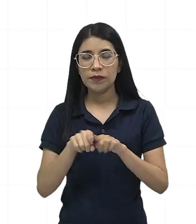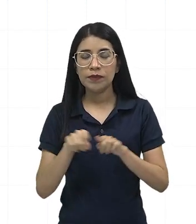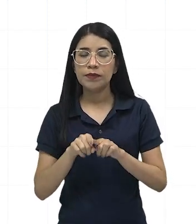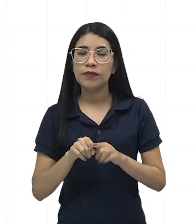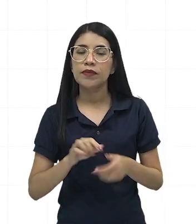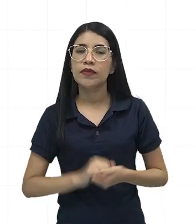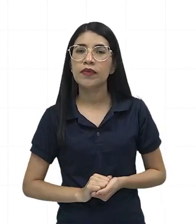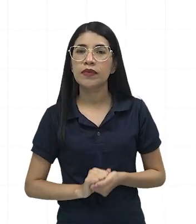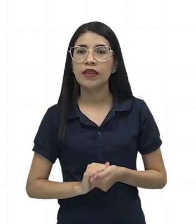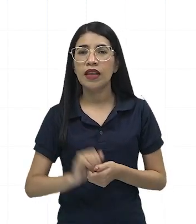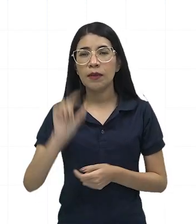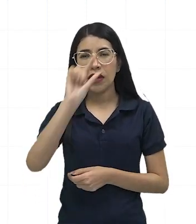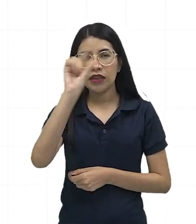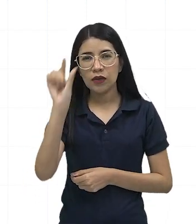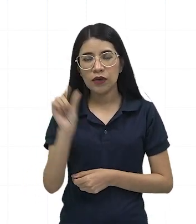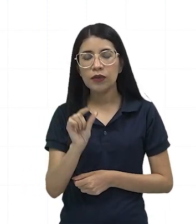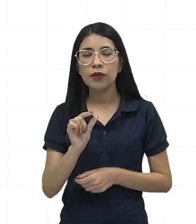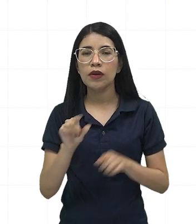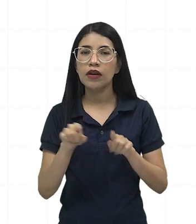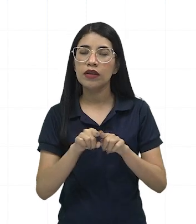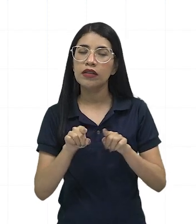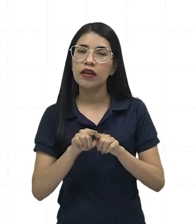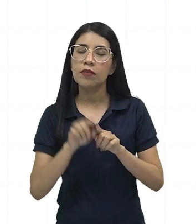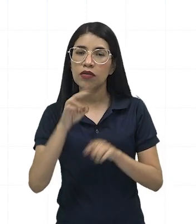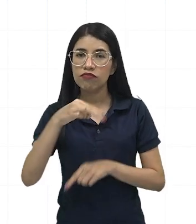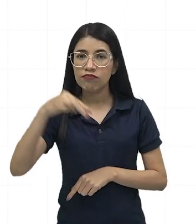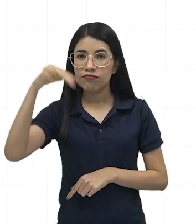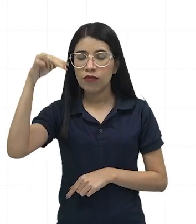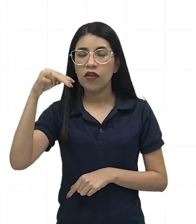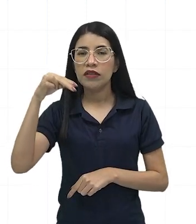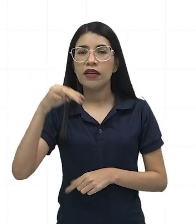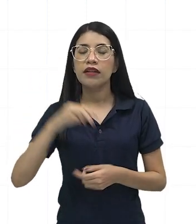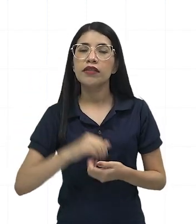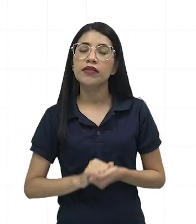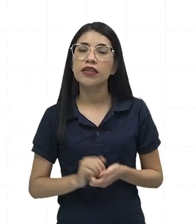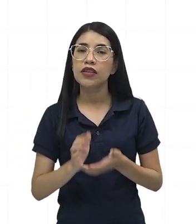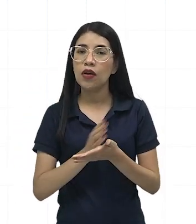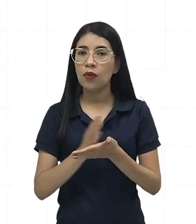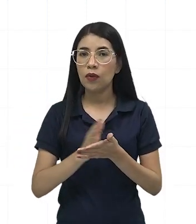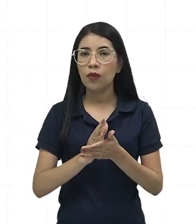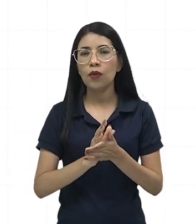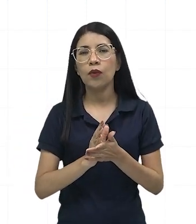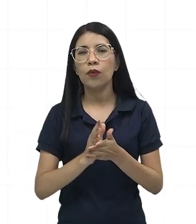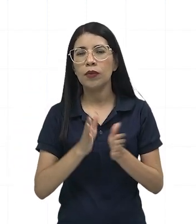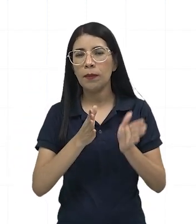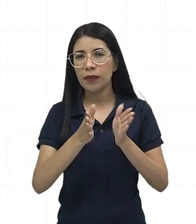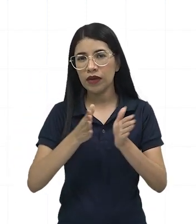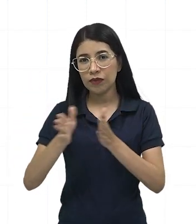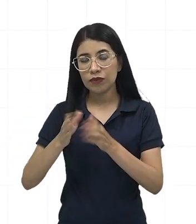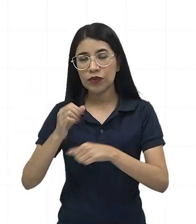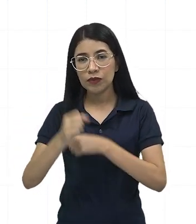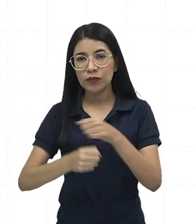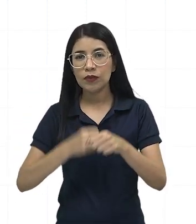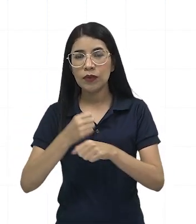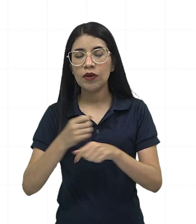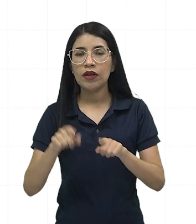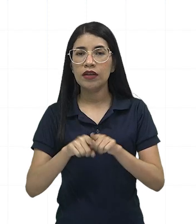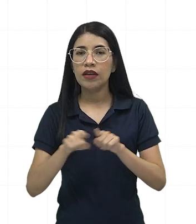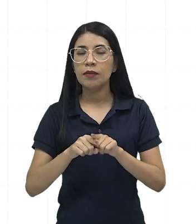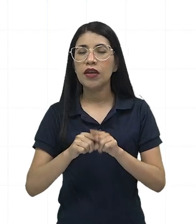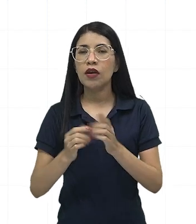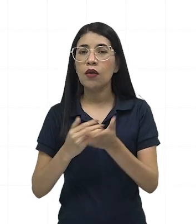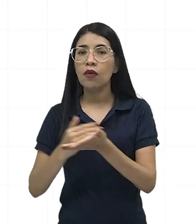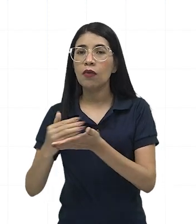parte litorânea da Amazônia e do Nordeste. Em alguns momentos do ano, tem seu centro de origem